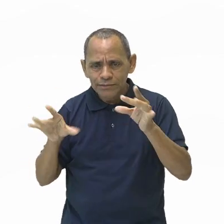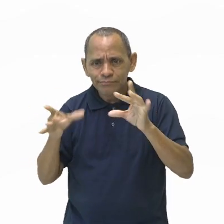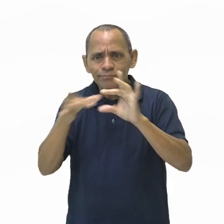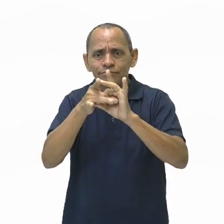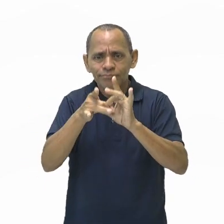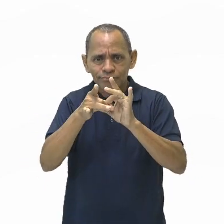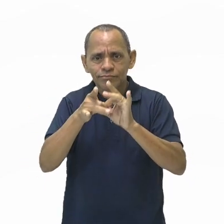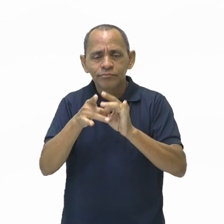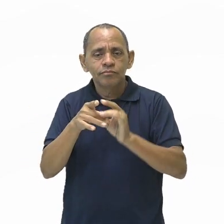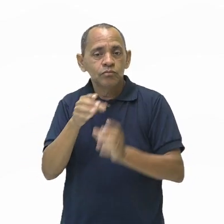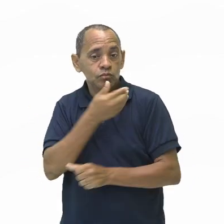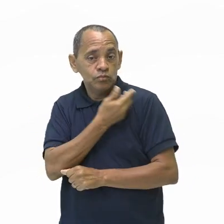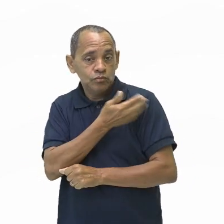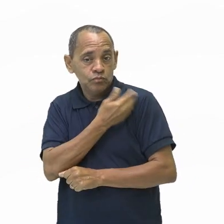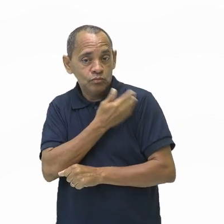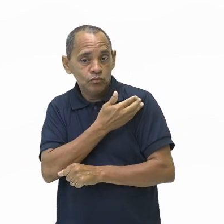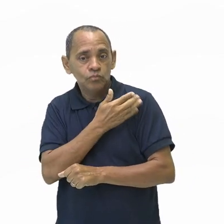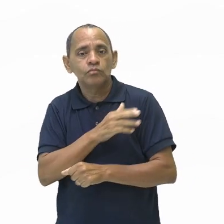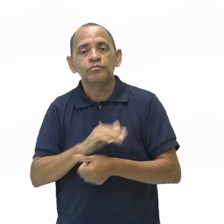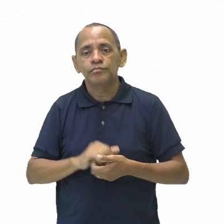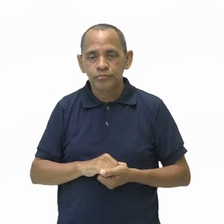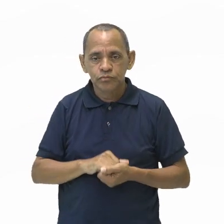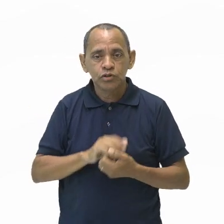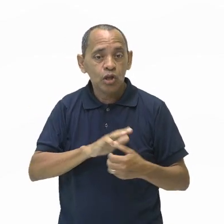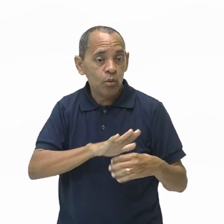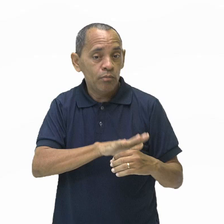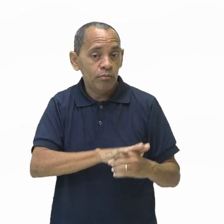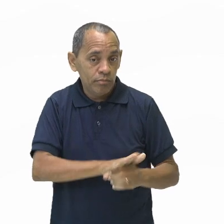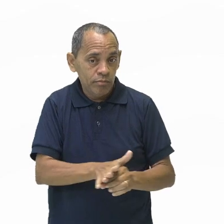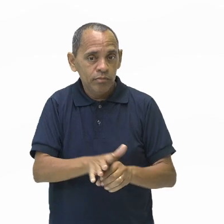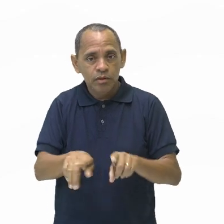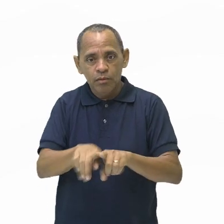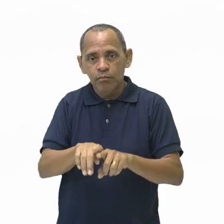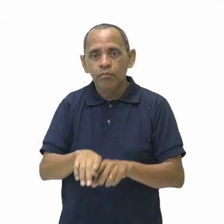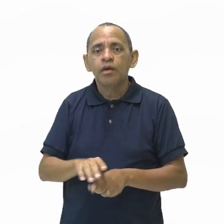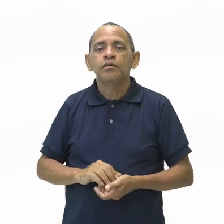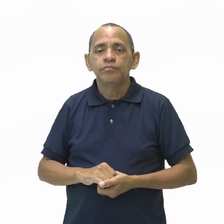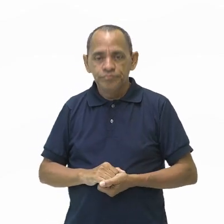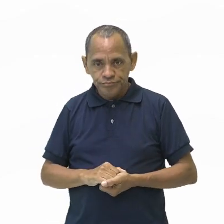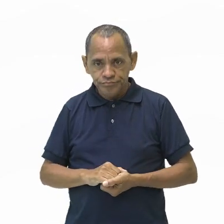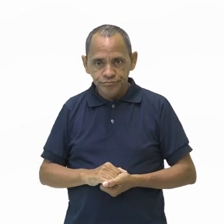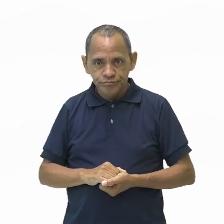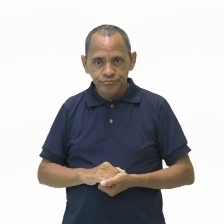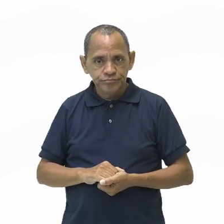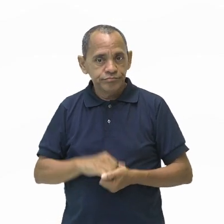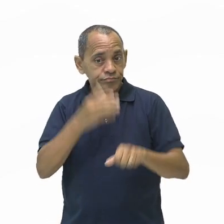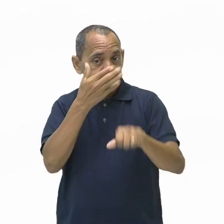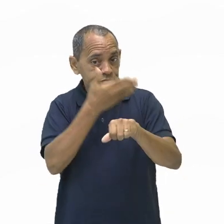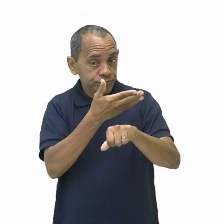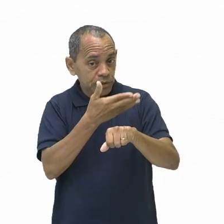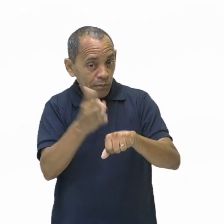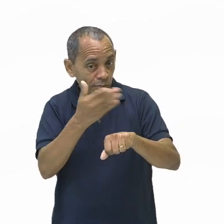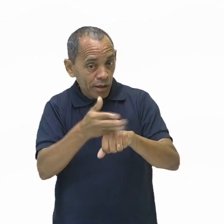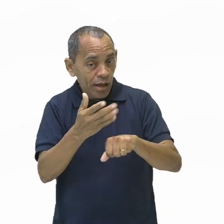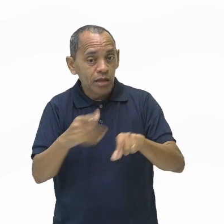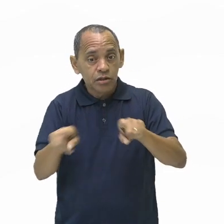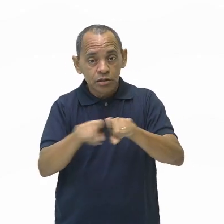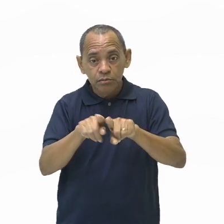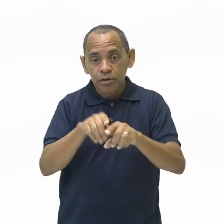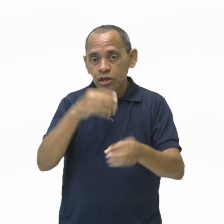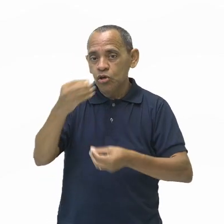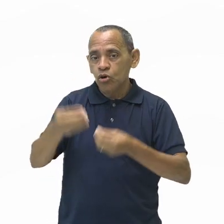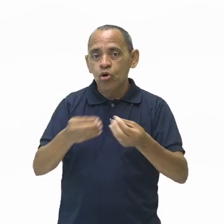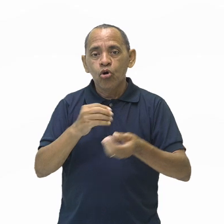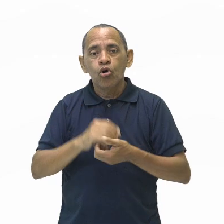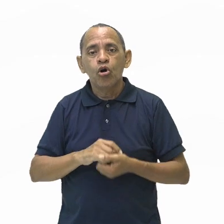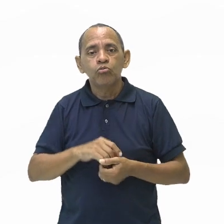discriminação, preconceito ou intolerância contra pessoas de outras nacionalidades. Também pode ser praticada por